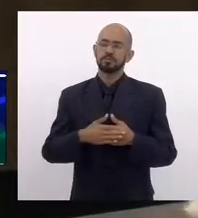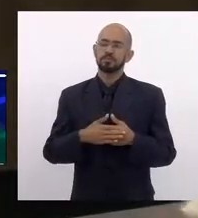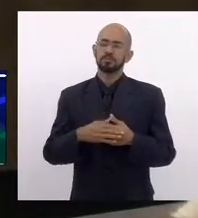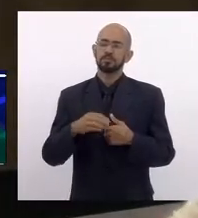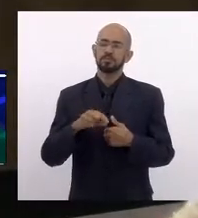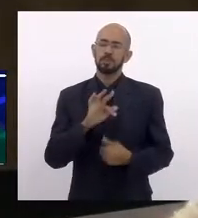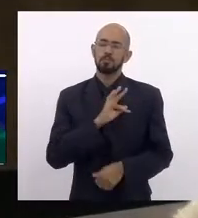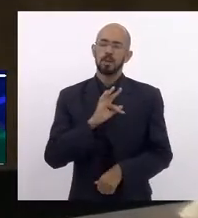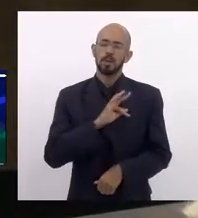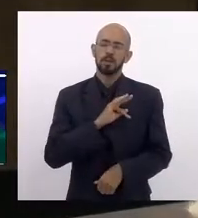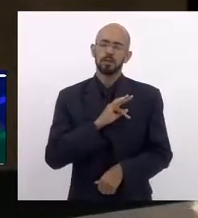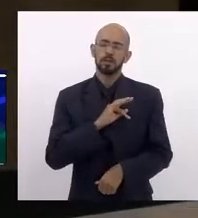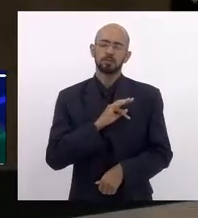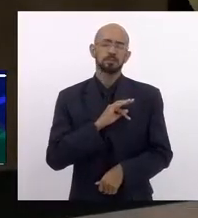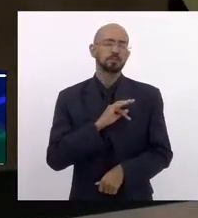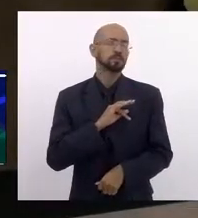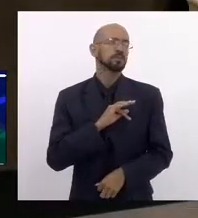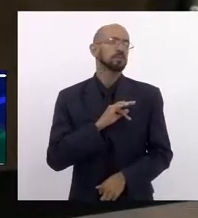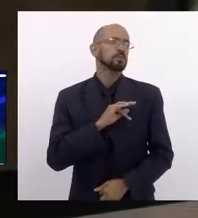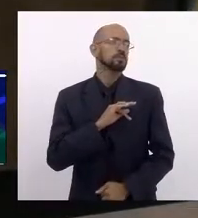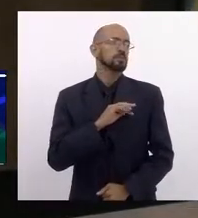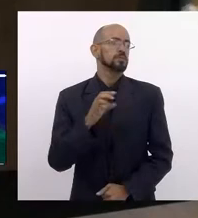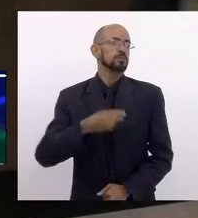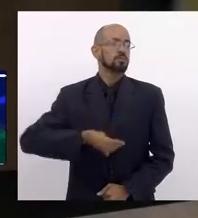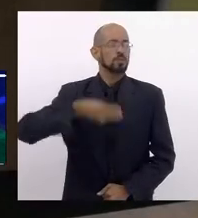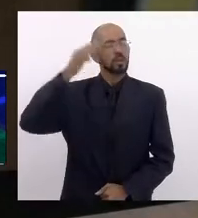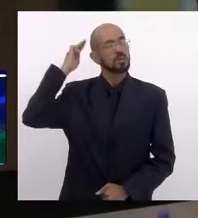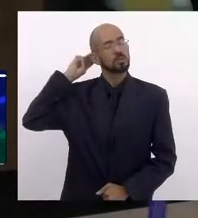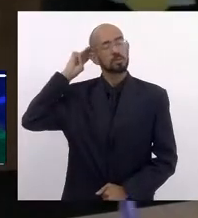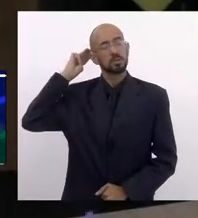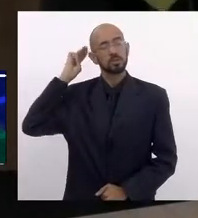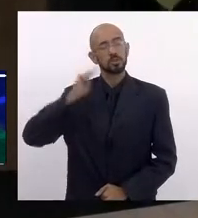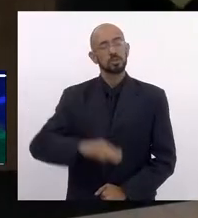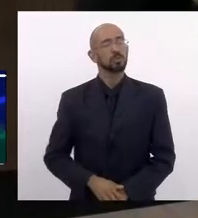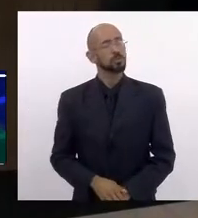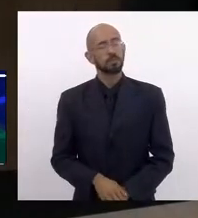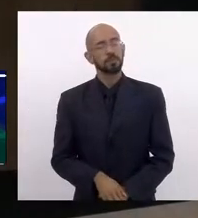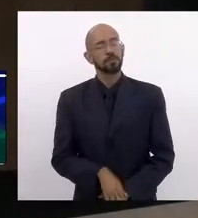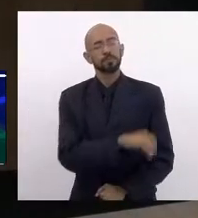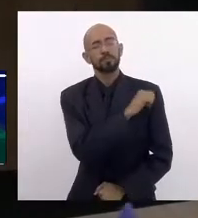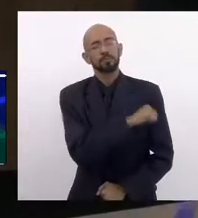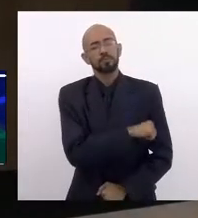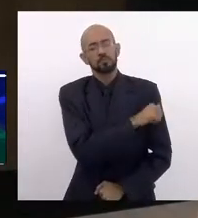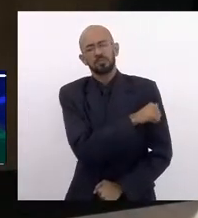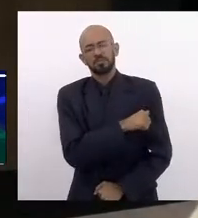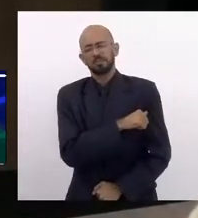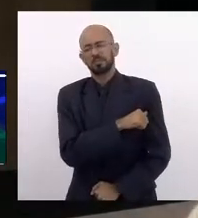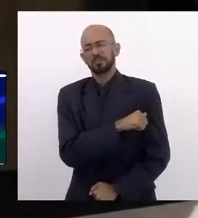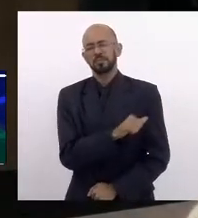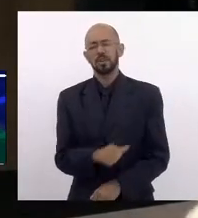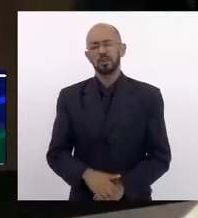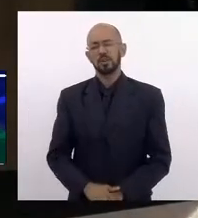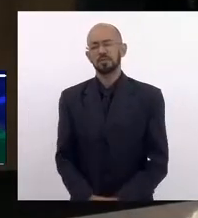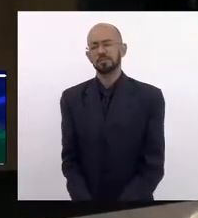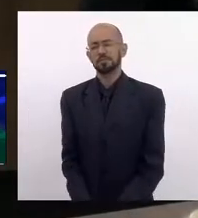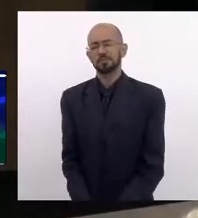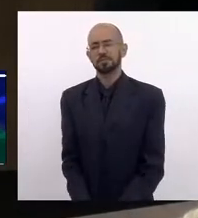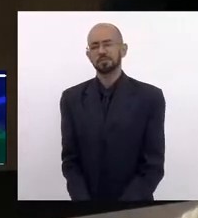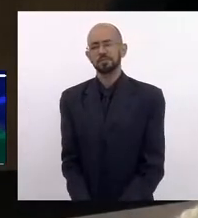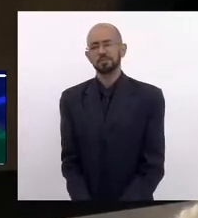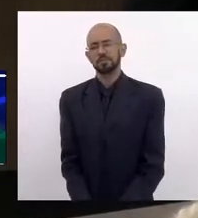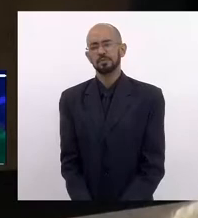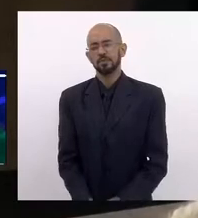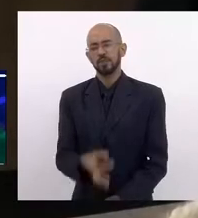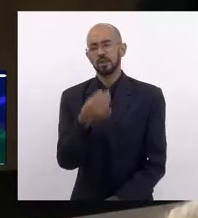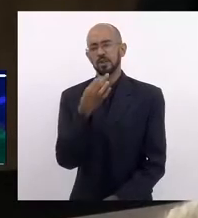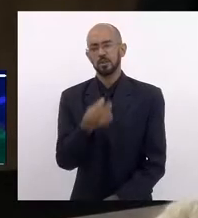Marta Rocha, Márcio Pacheco e enfermeira Rejane, o parecer